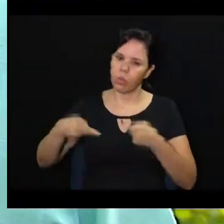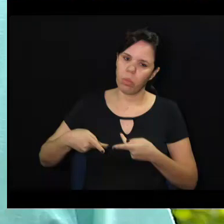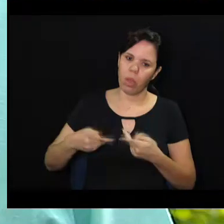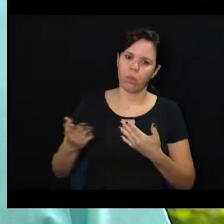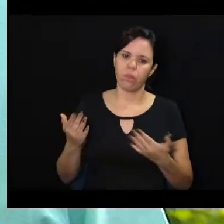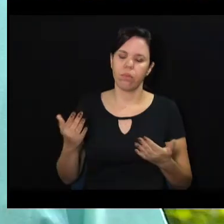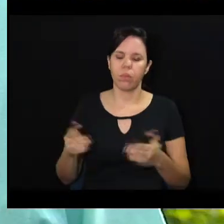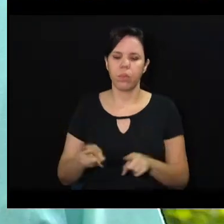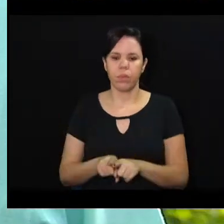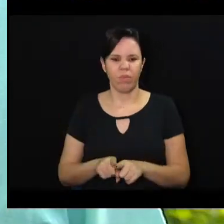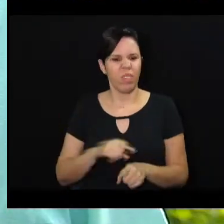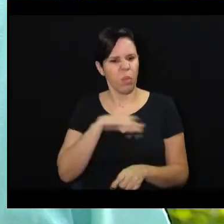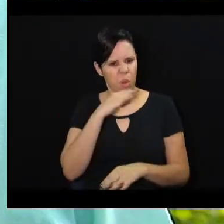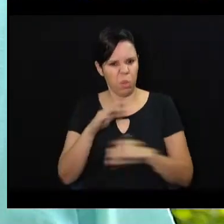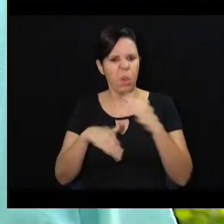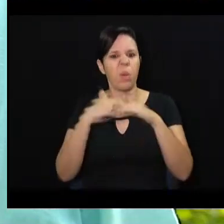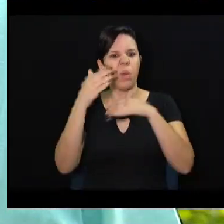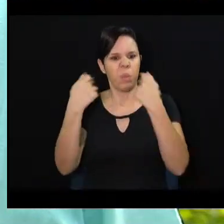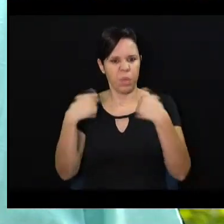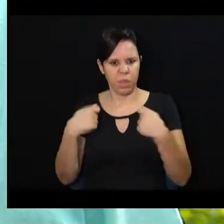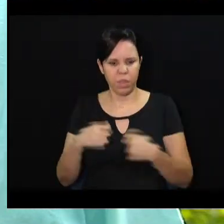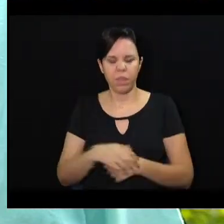nesta área. A gente tem